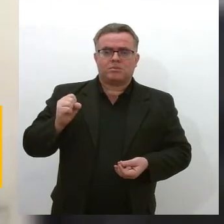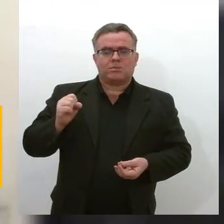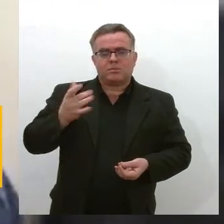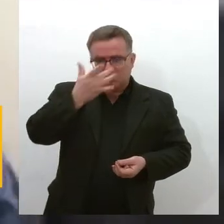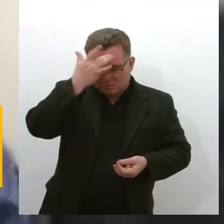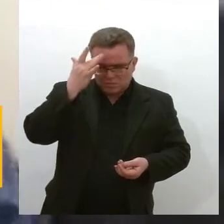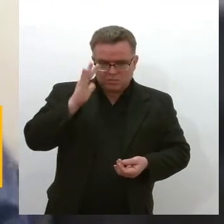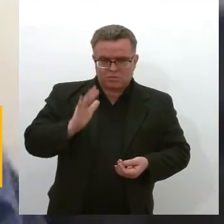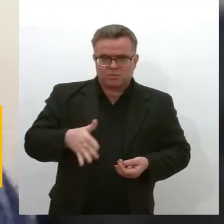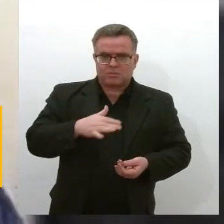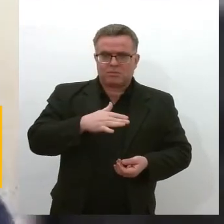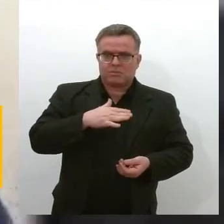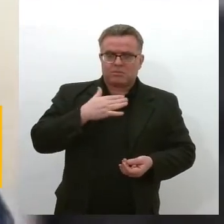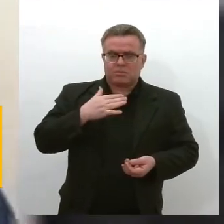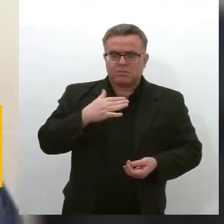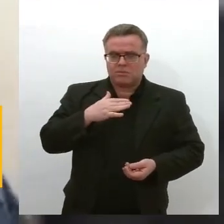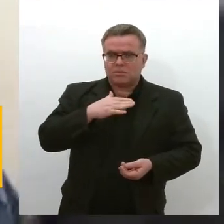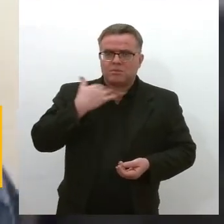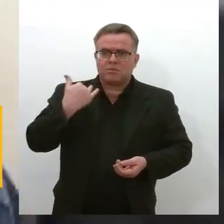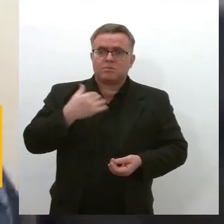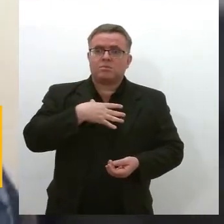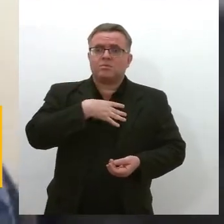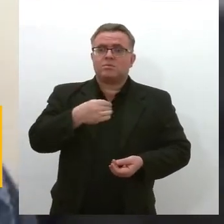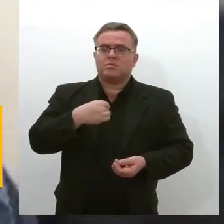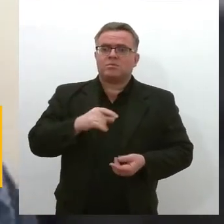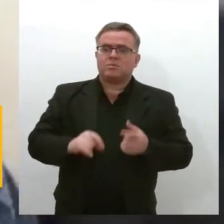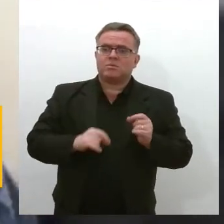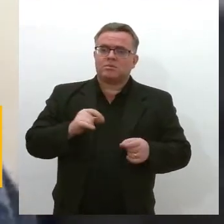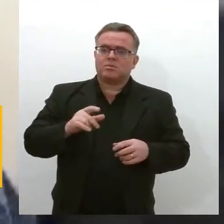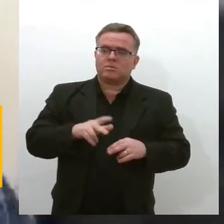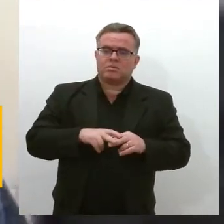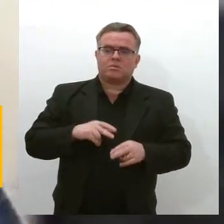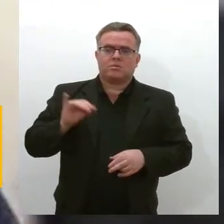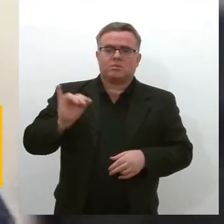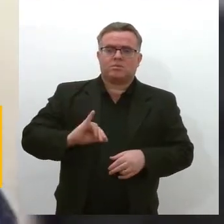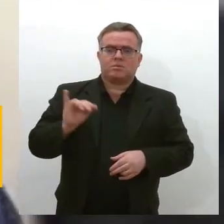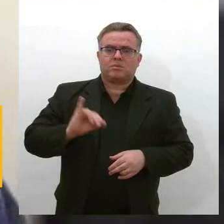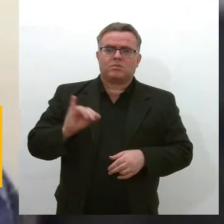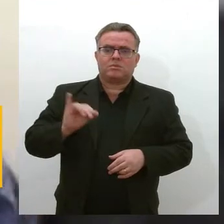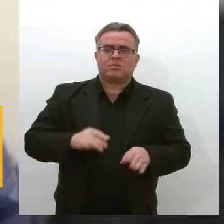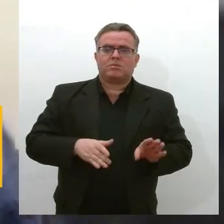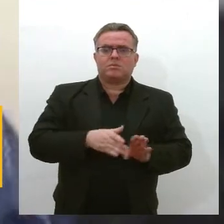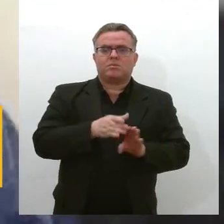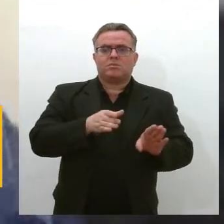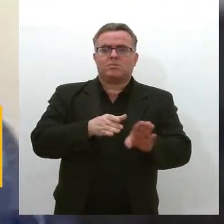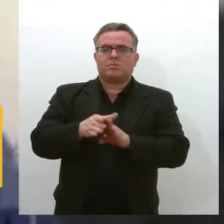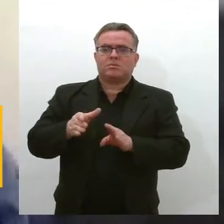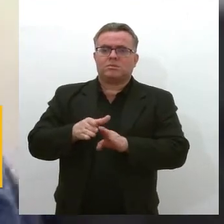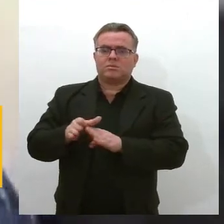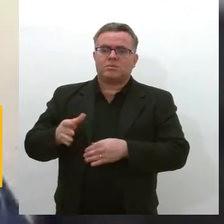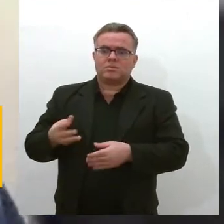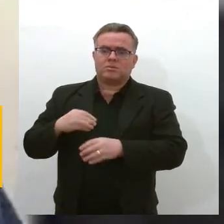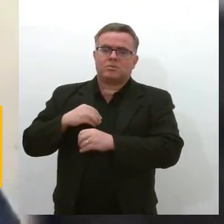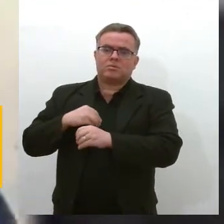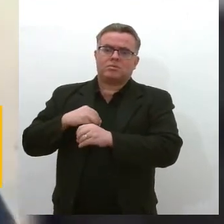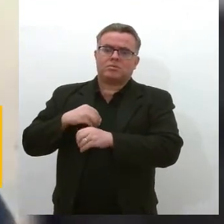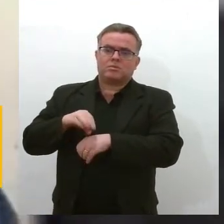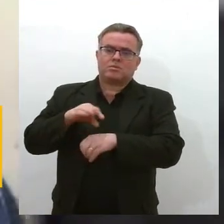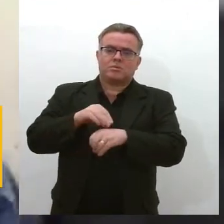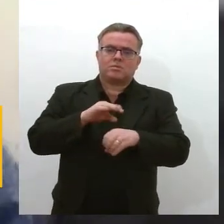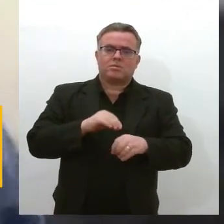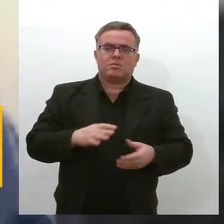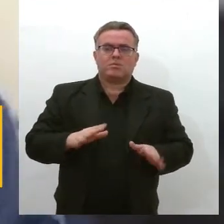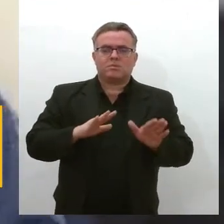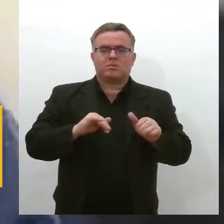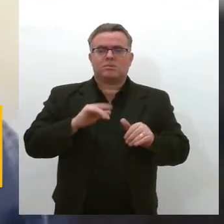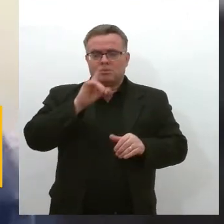dessa doença. Então, por isso que é muito importante a conscientização, a campanha do Setembro Amarelo, para poder elucidar a